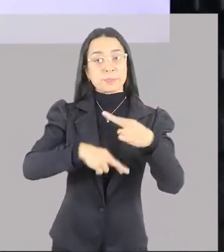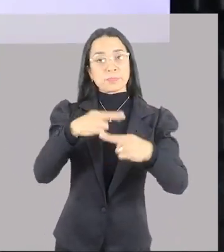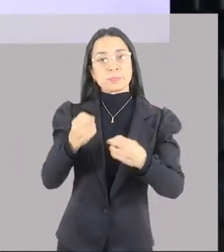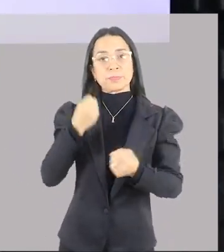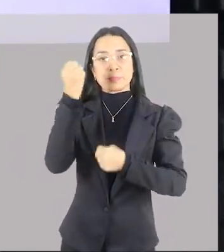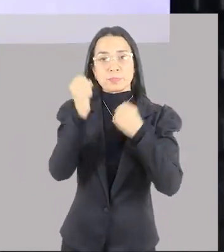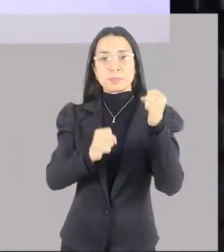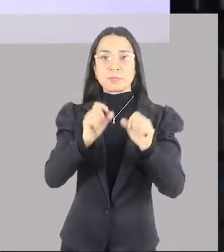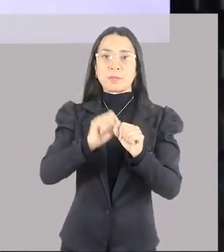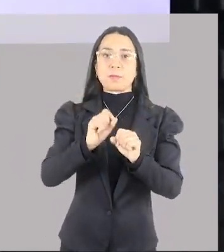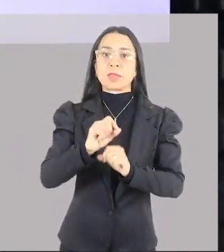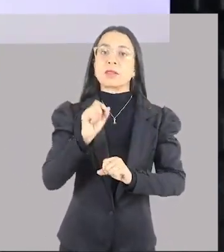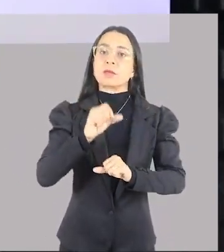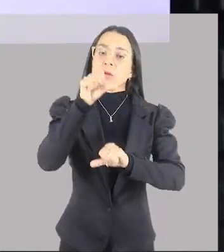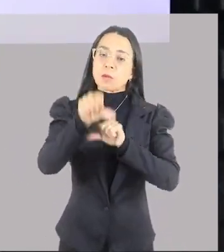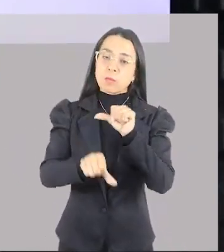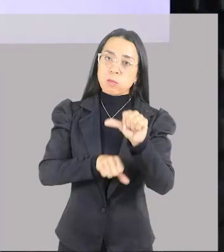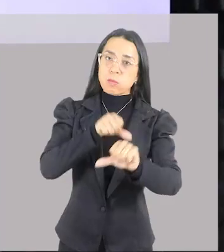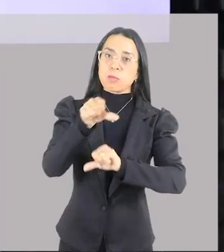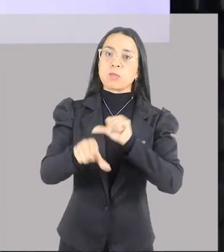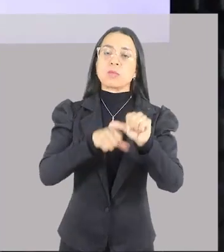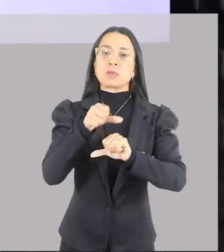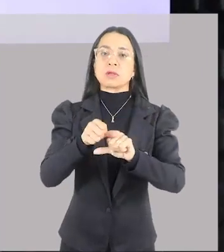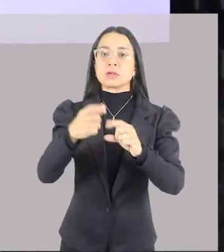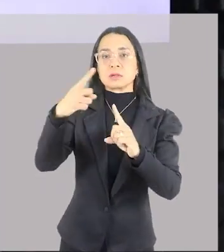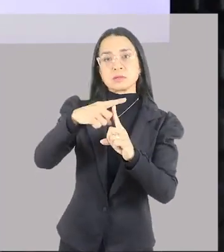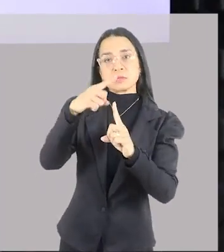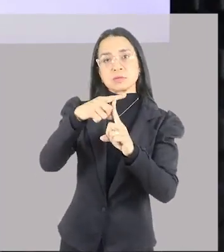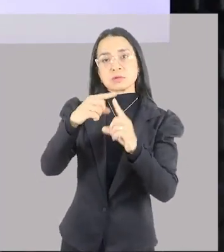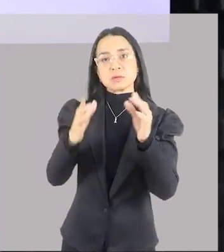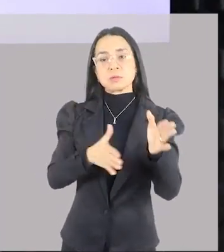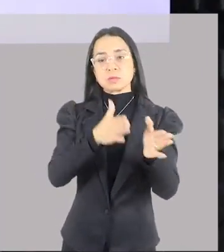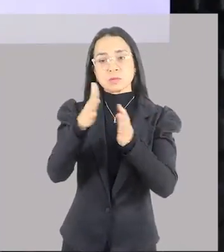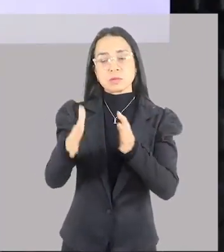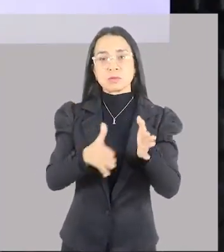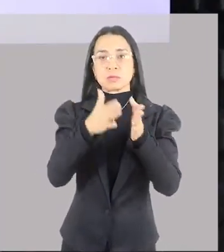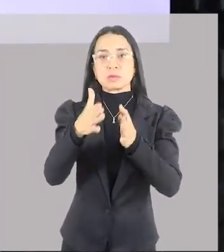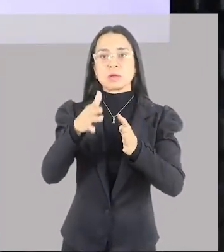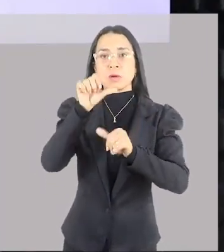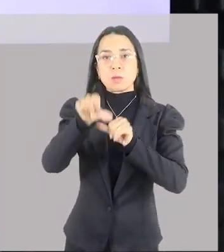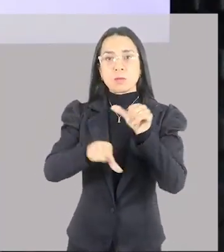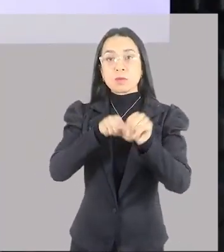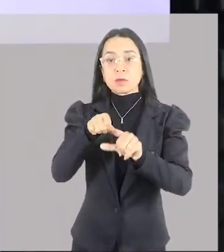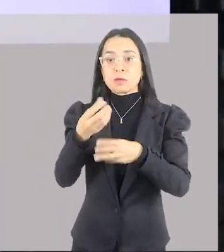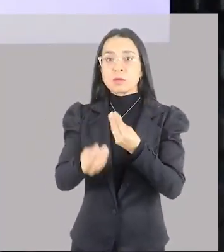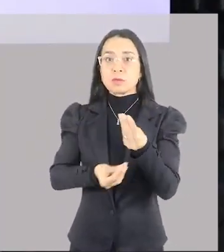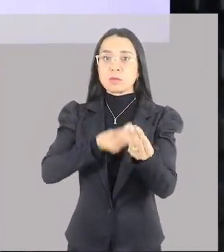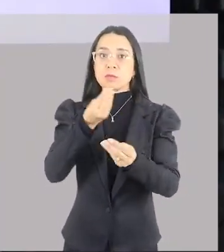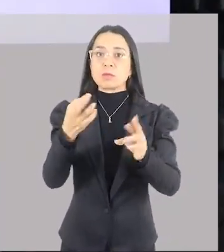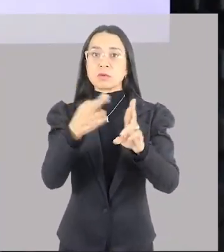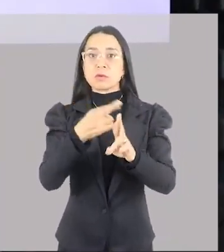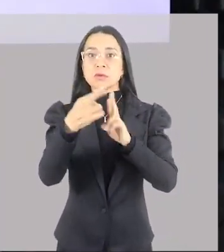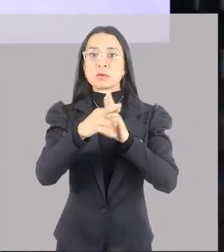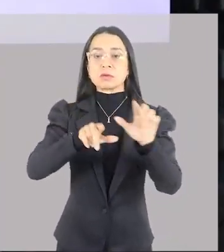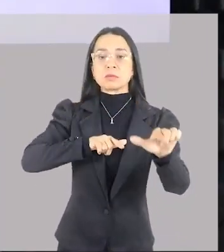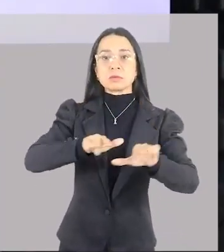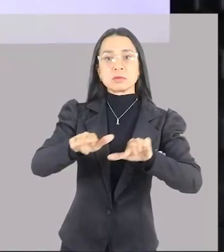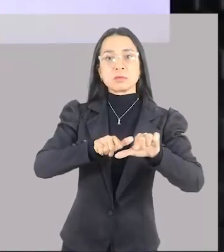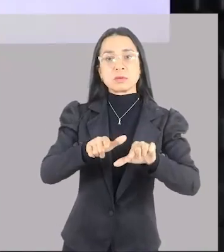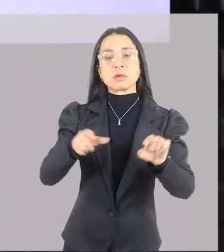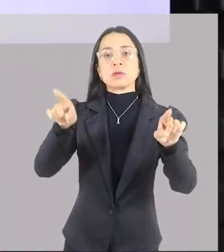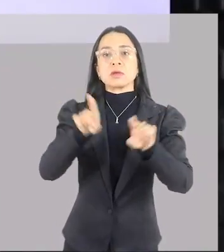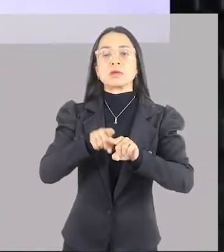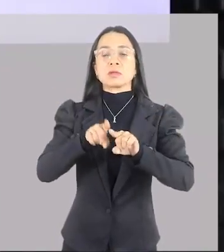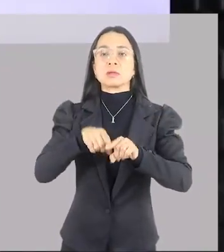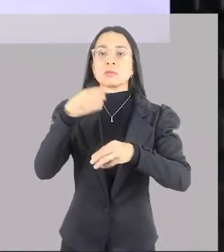Industrial, fazendo alteração do modelo de produção, alterando as formas de relação de trabalho e,